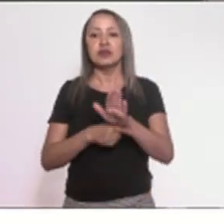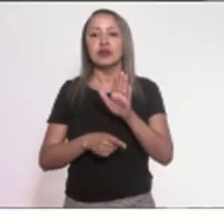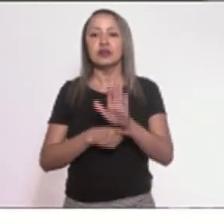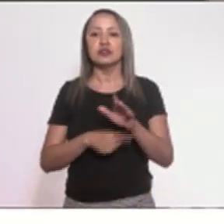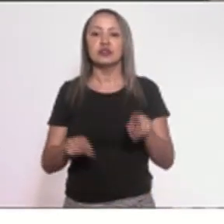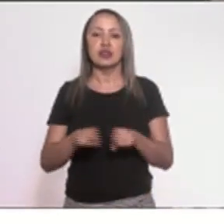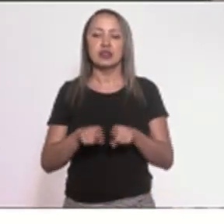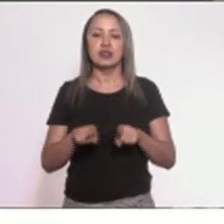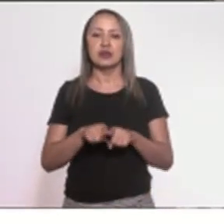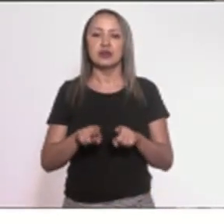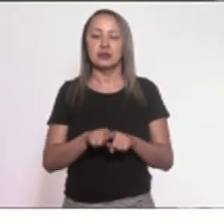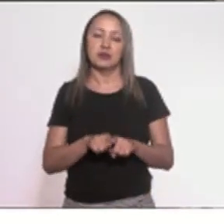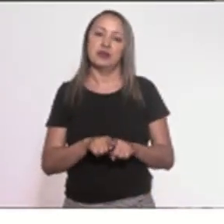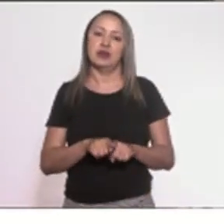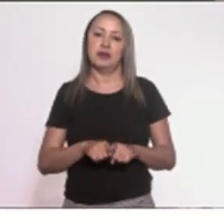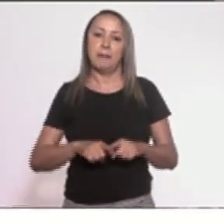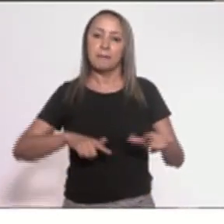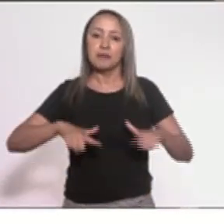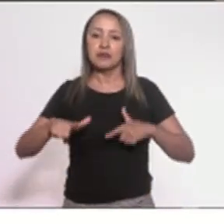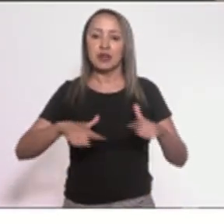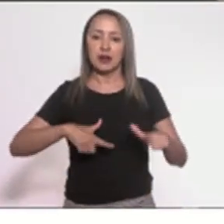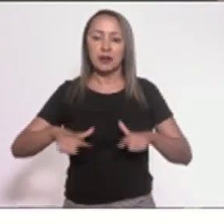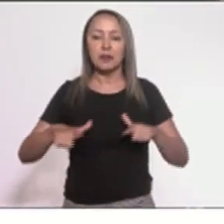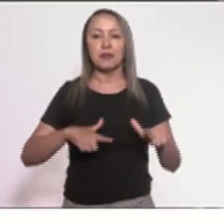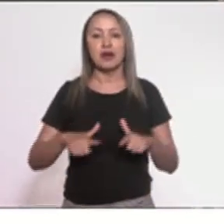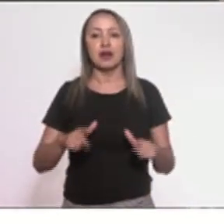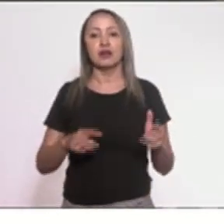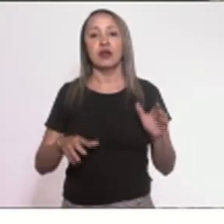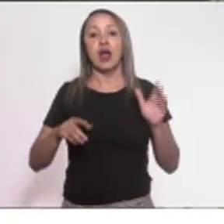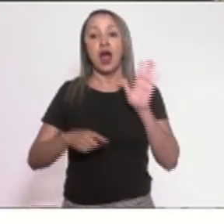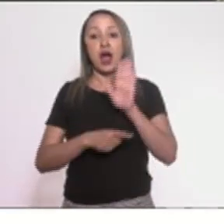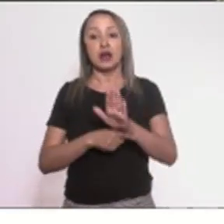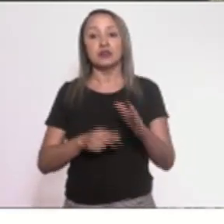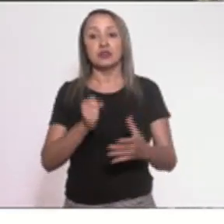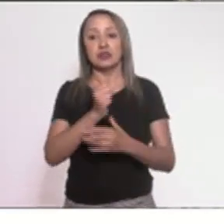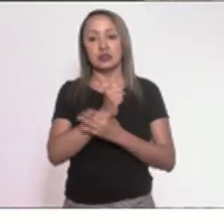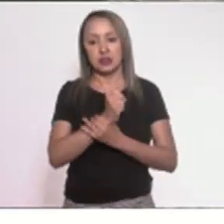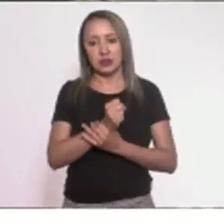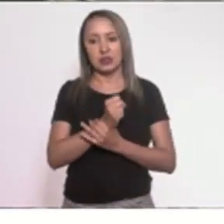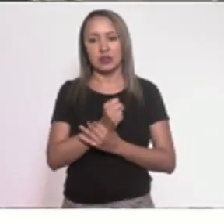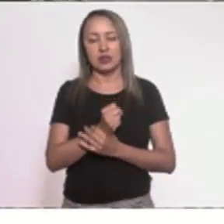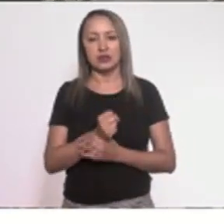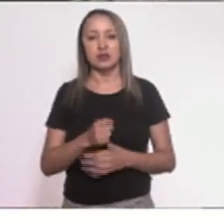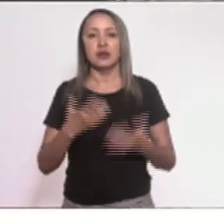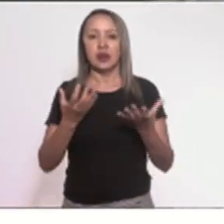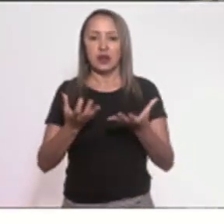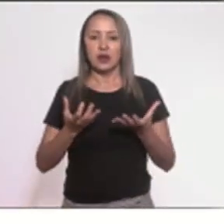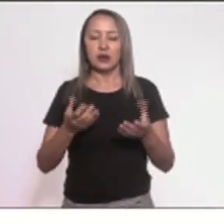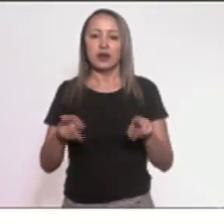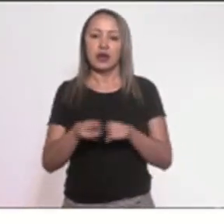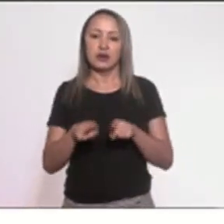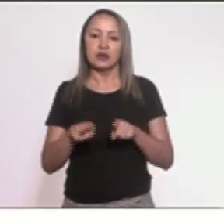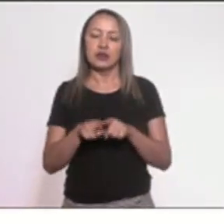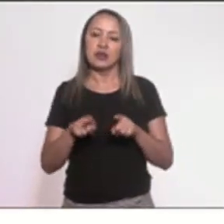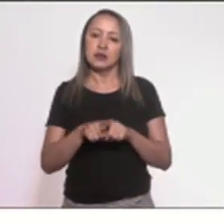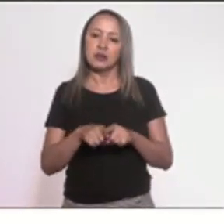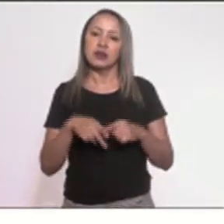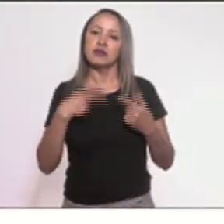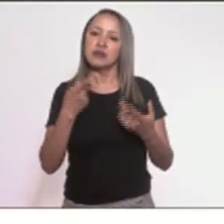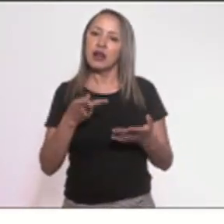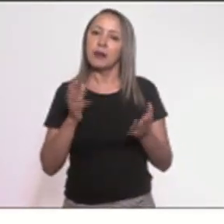da violência e na redução dos indicadores de criminalidade. Quero elogiar aqui o projeto do deputado